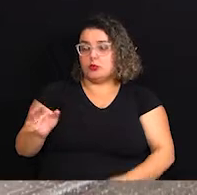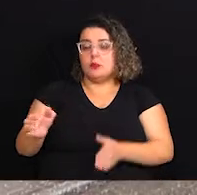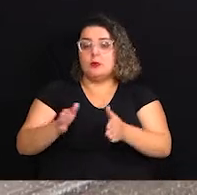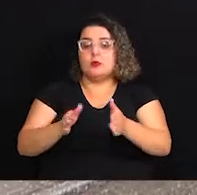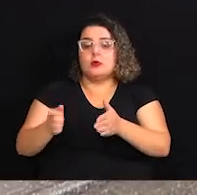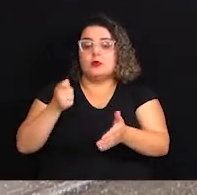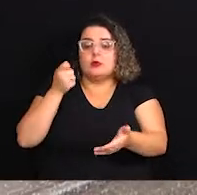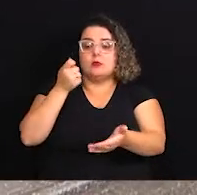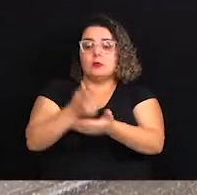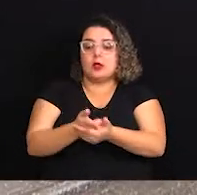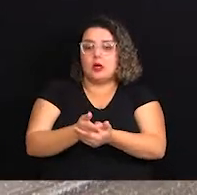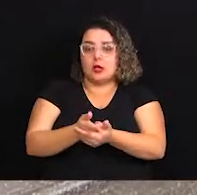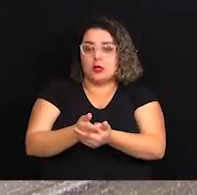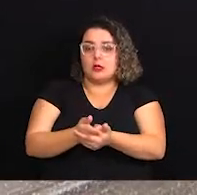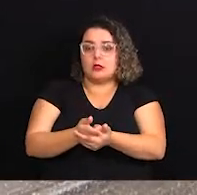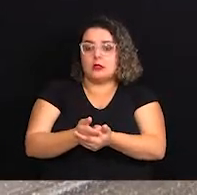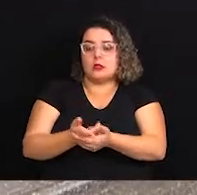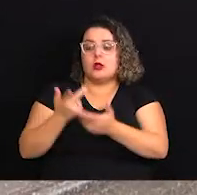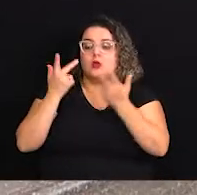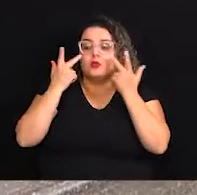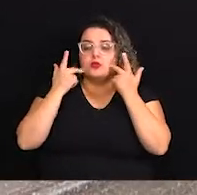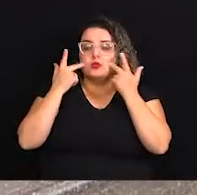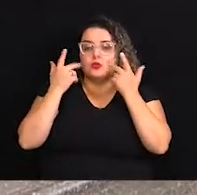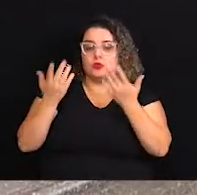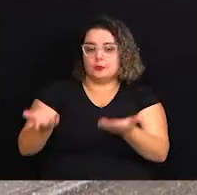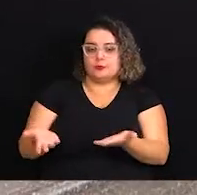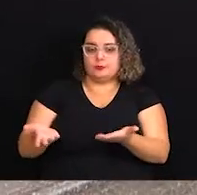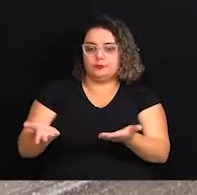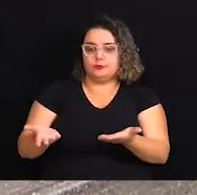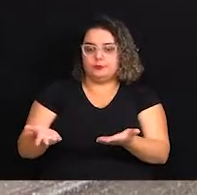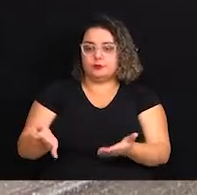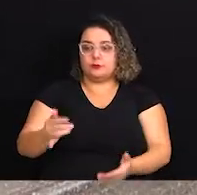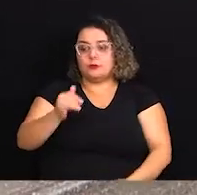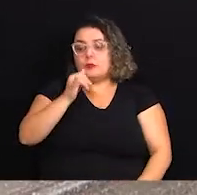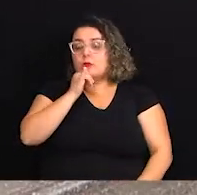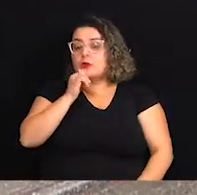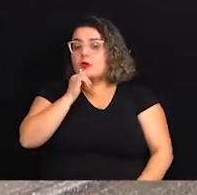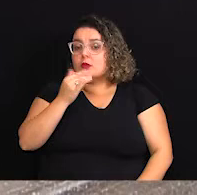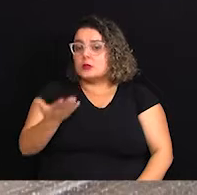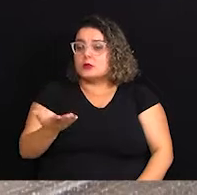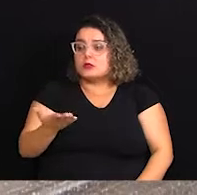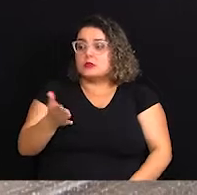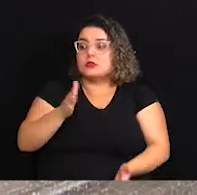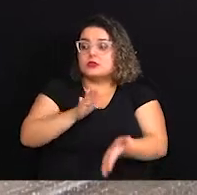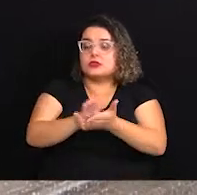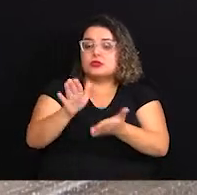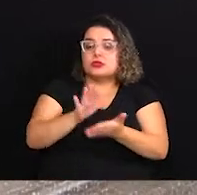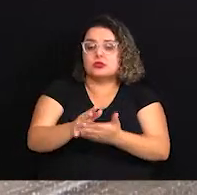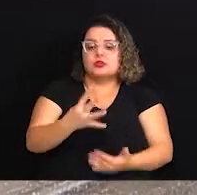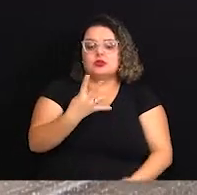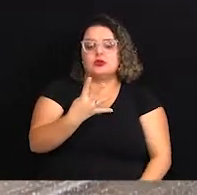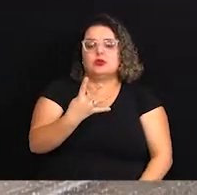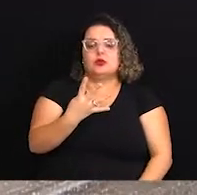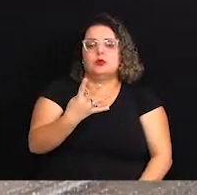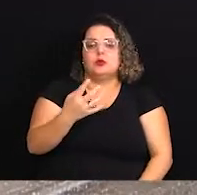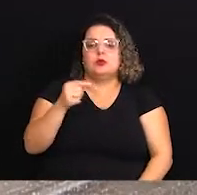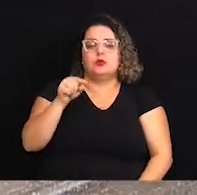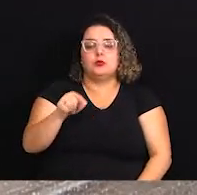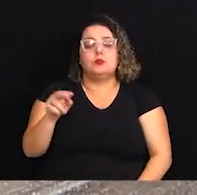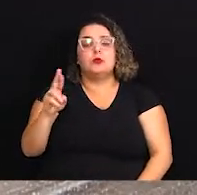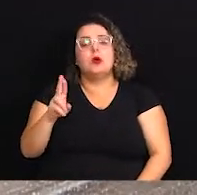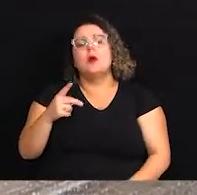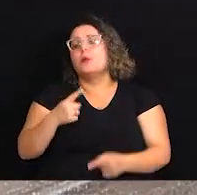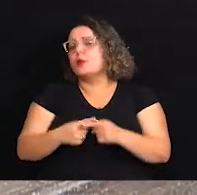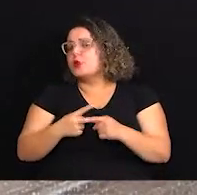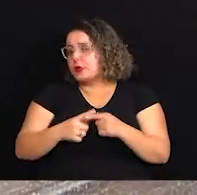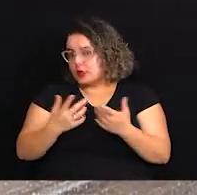fazer os pagamentos das contas comuns. E eu estou pegando aqui um exemplo de despesas comuns de R$ 4.000. Mas por que